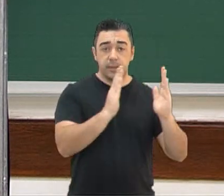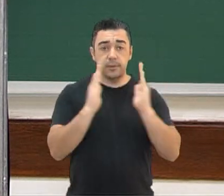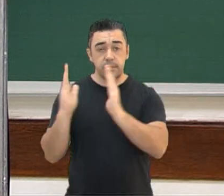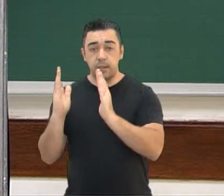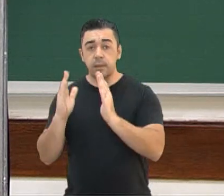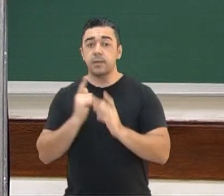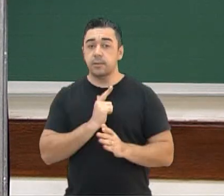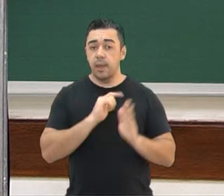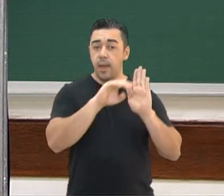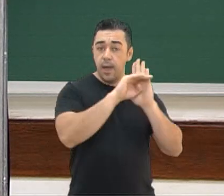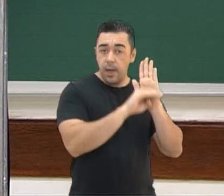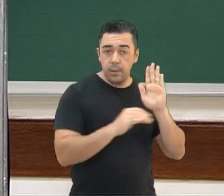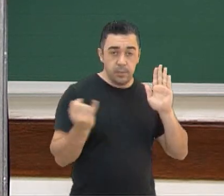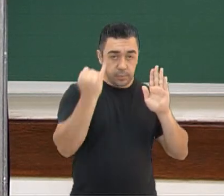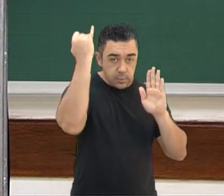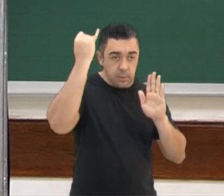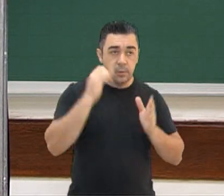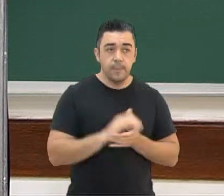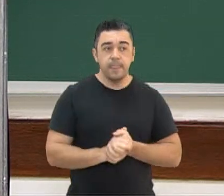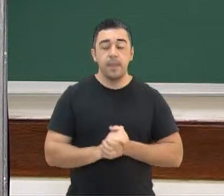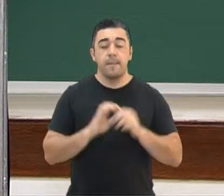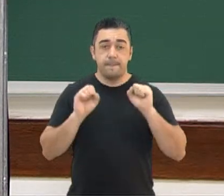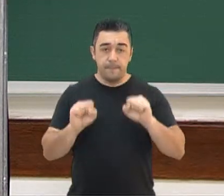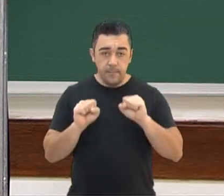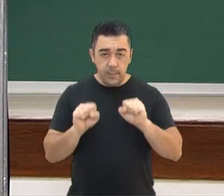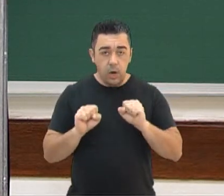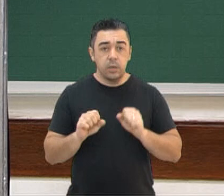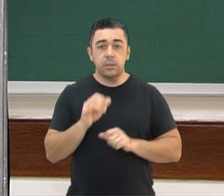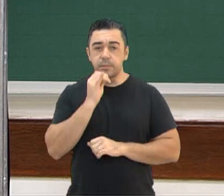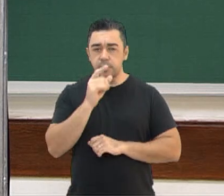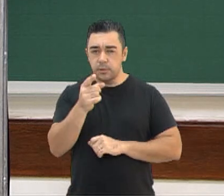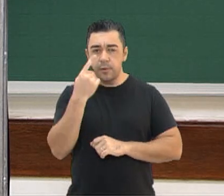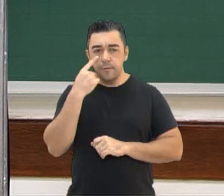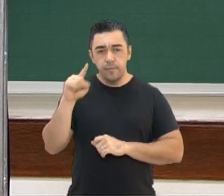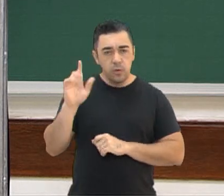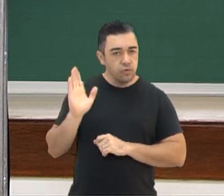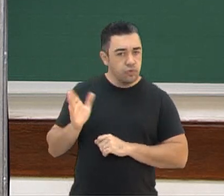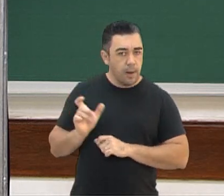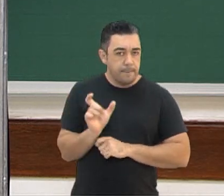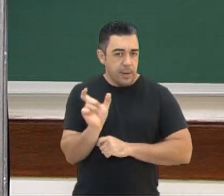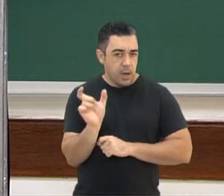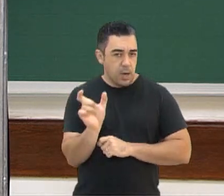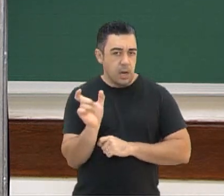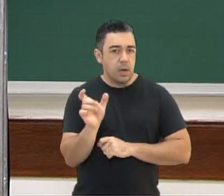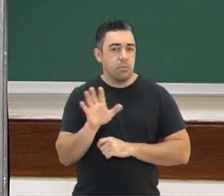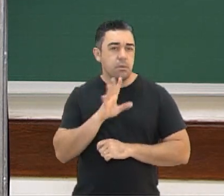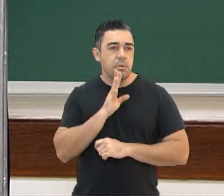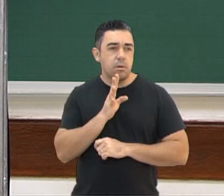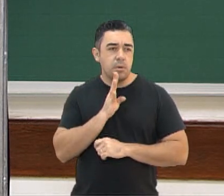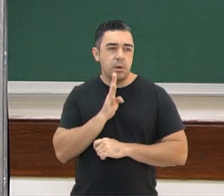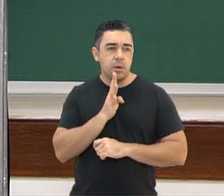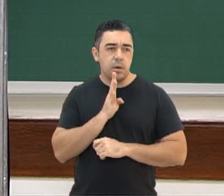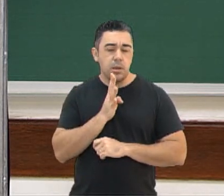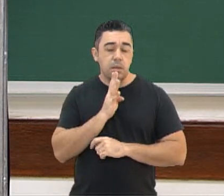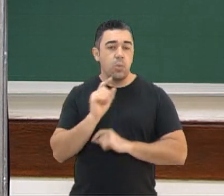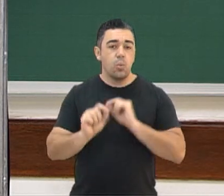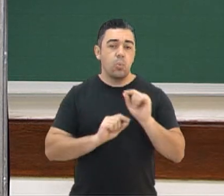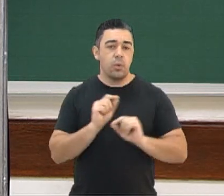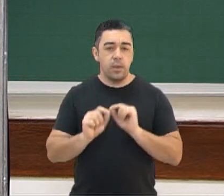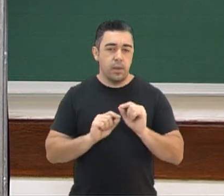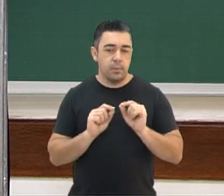Que a professora vai explicar para vocês. Então, ela pode ser... Vocês já ouviram essas palavrinhas, certo? Porque a gente está